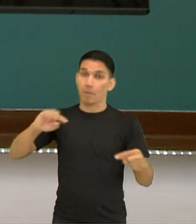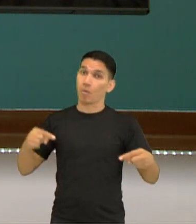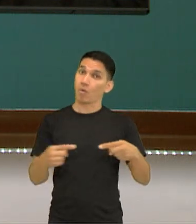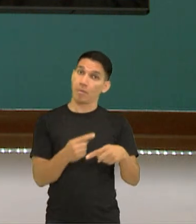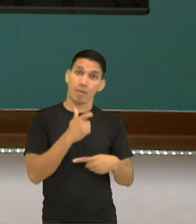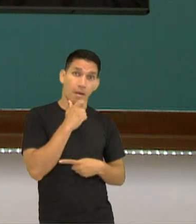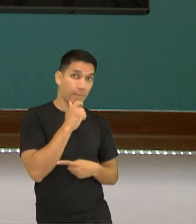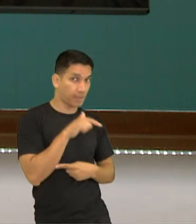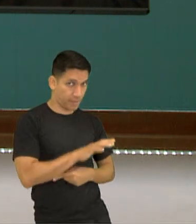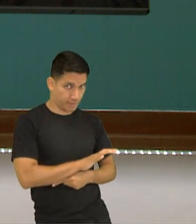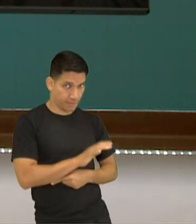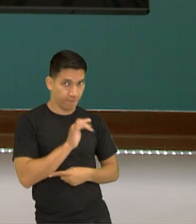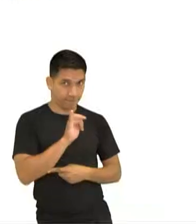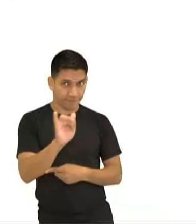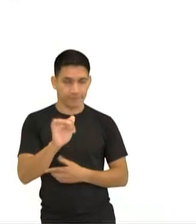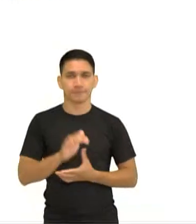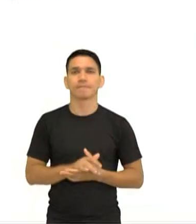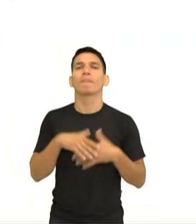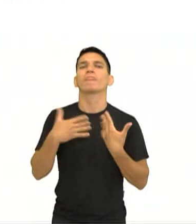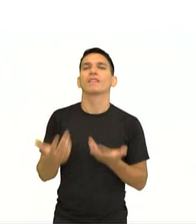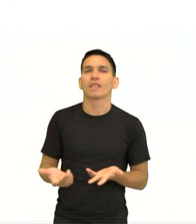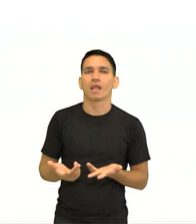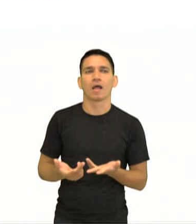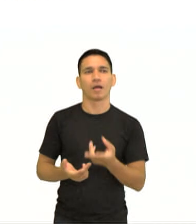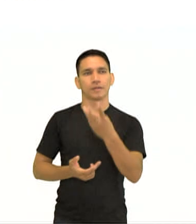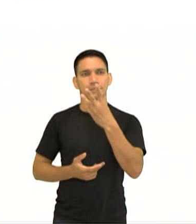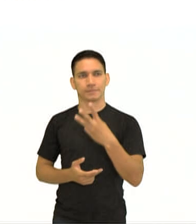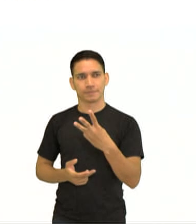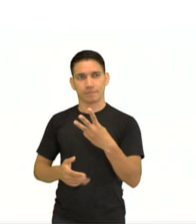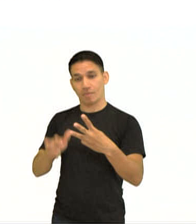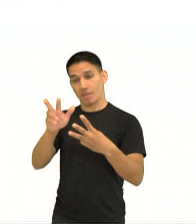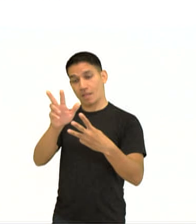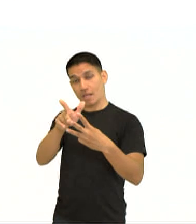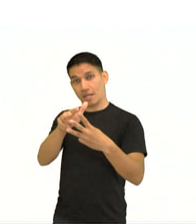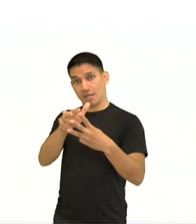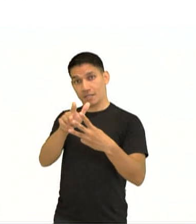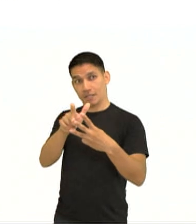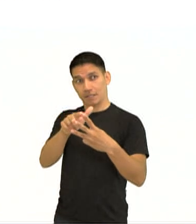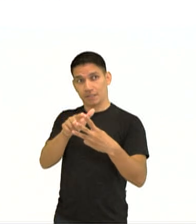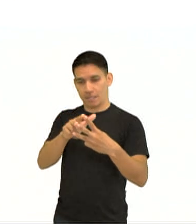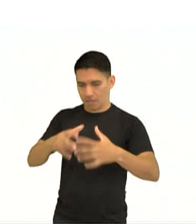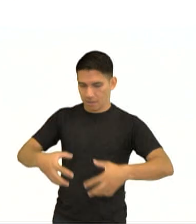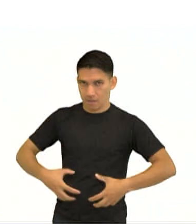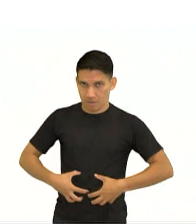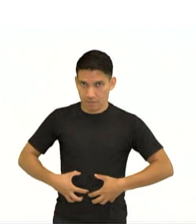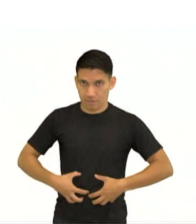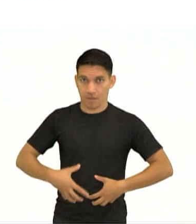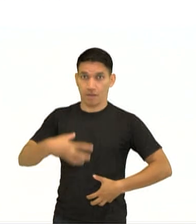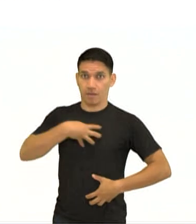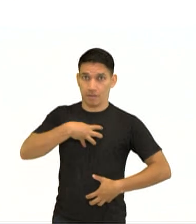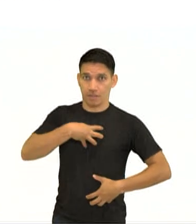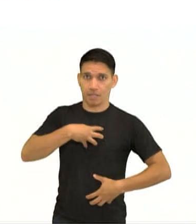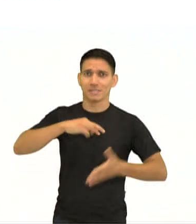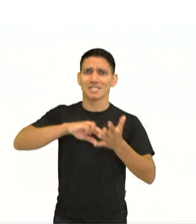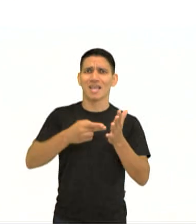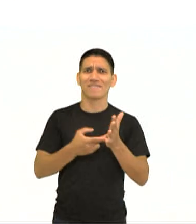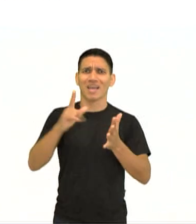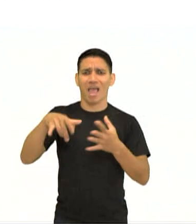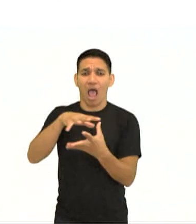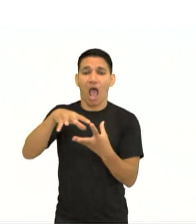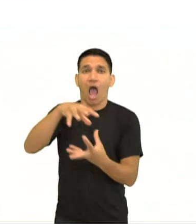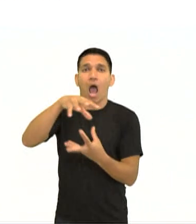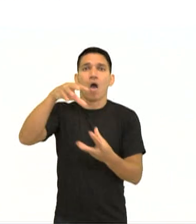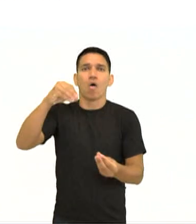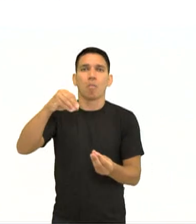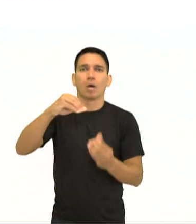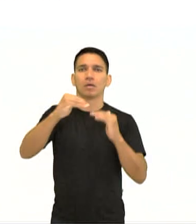Platão. A alma apetitiva e a alma irracível representam uma alma inferior. Por quê? Porque ela